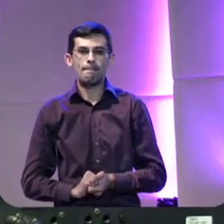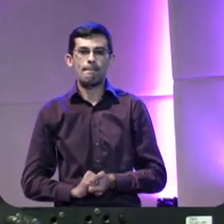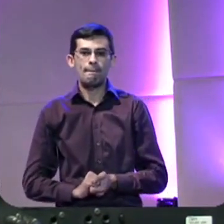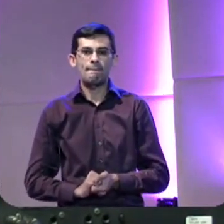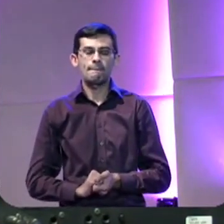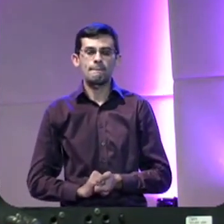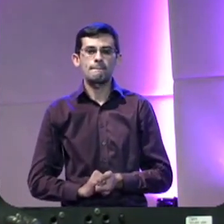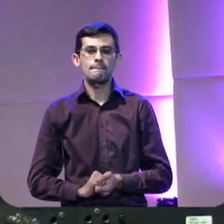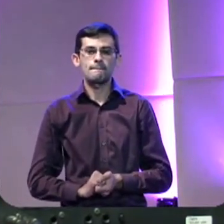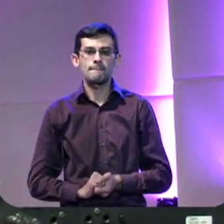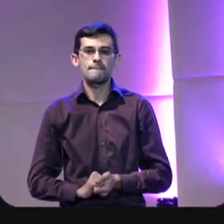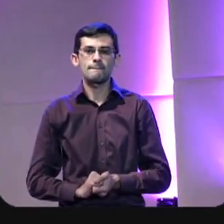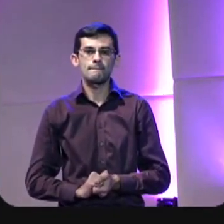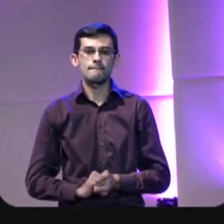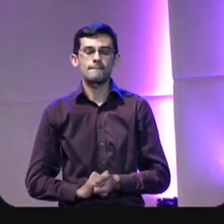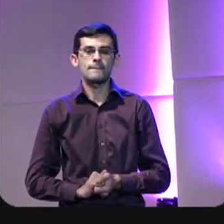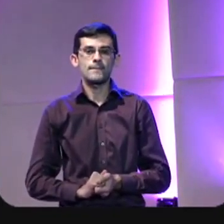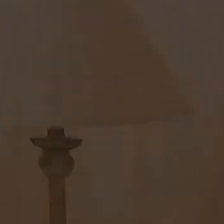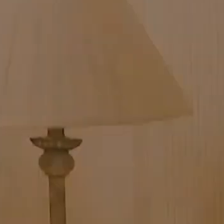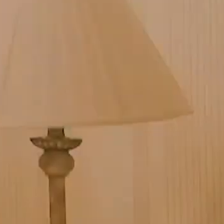coração.